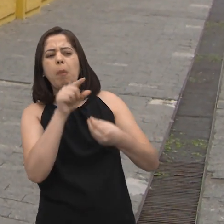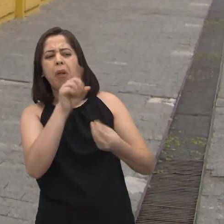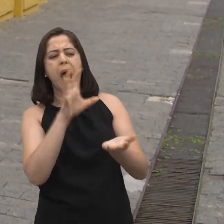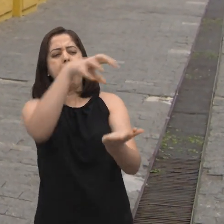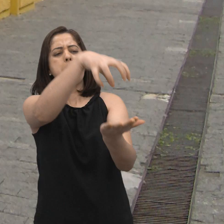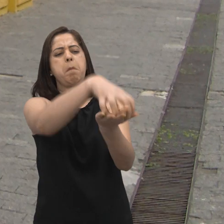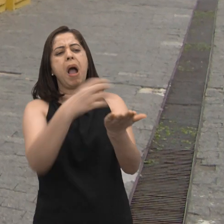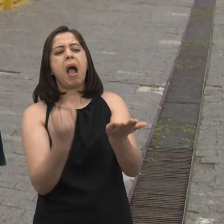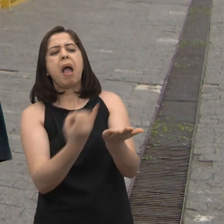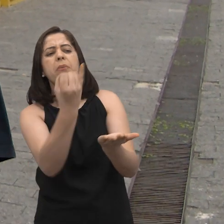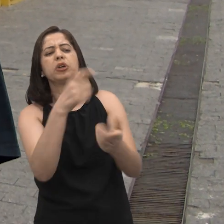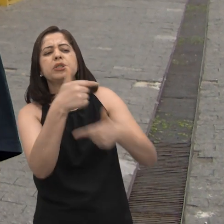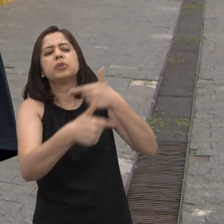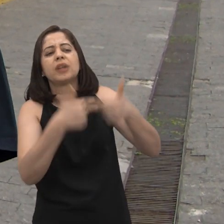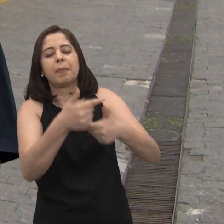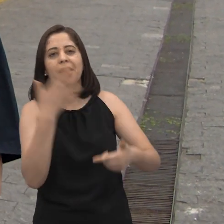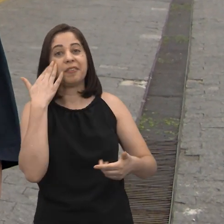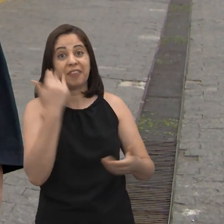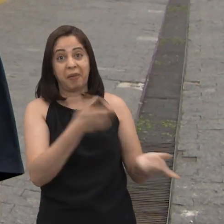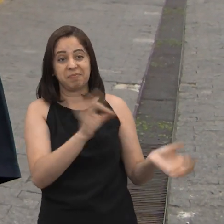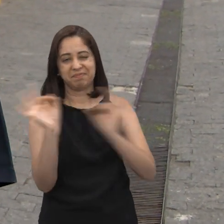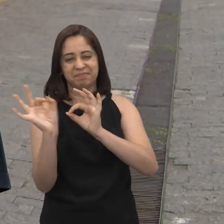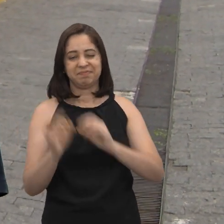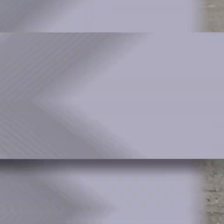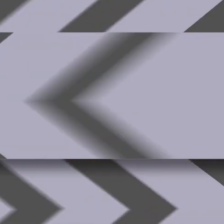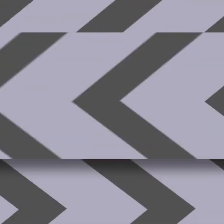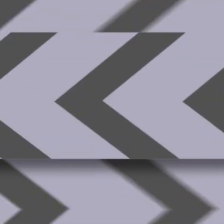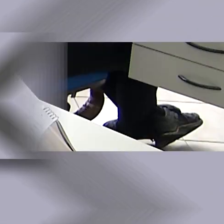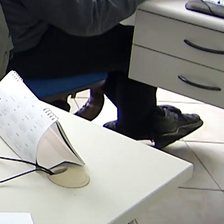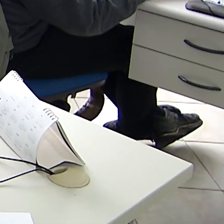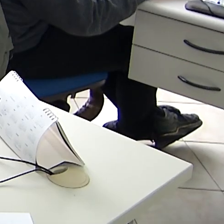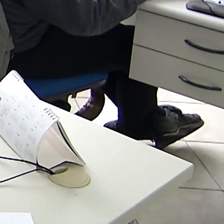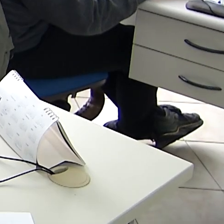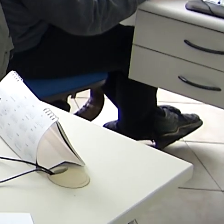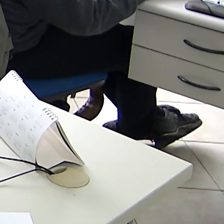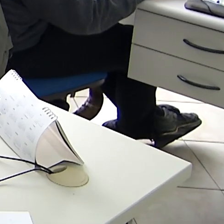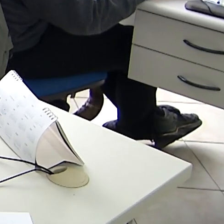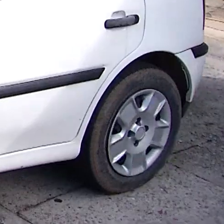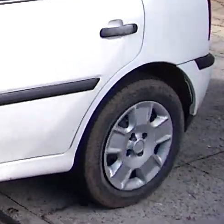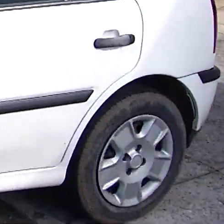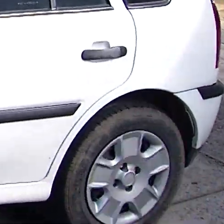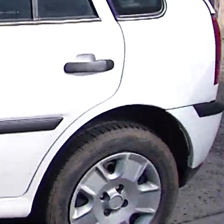funciona essa instituição tão importante para o nosso país. Dá uma conferida.